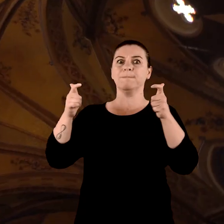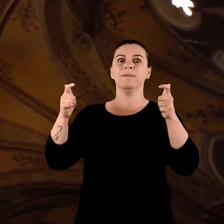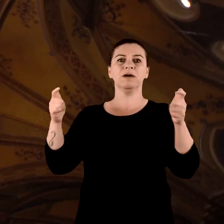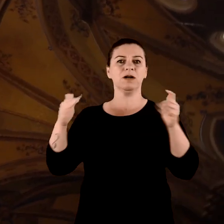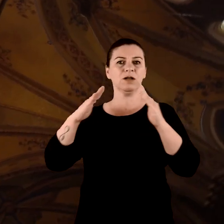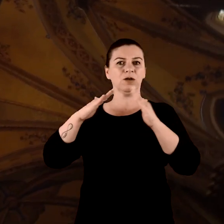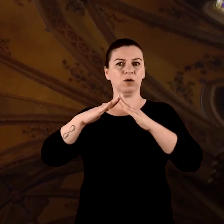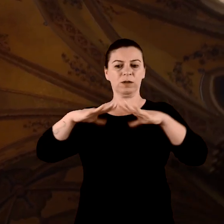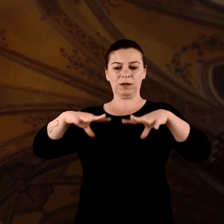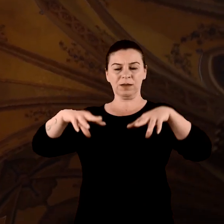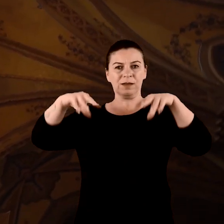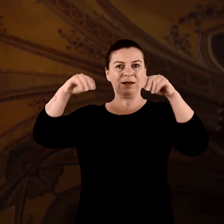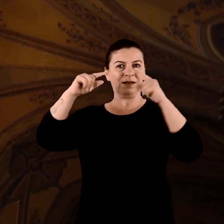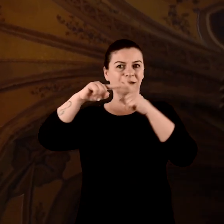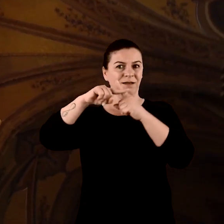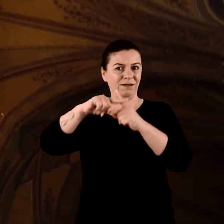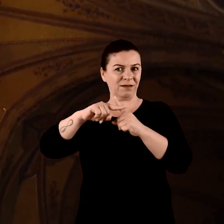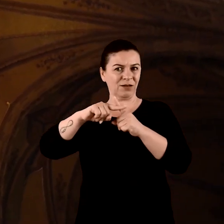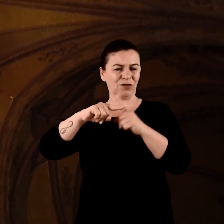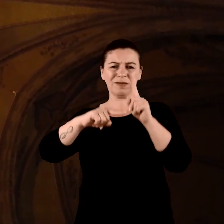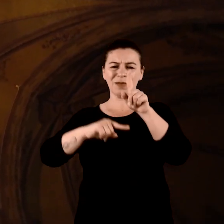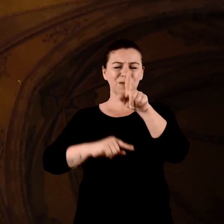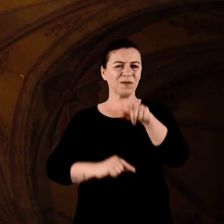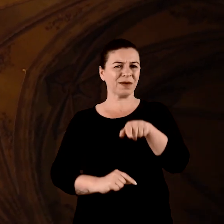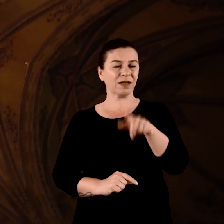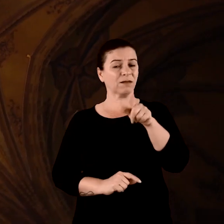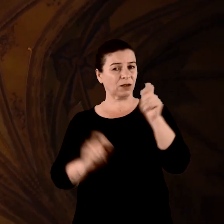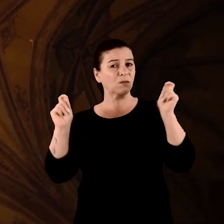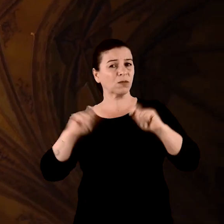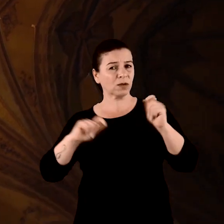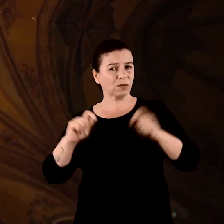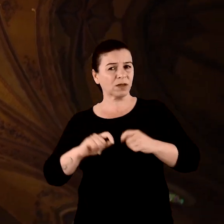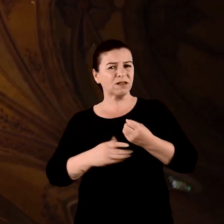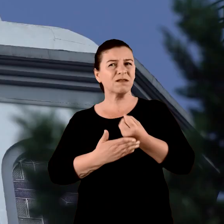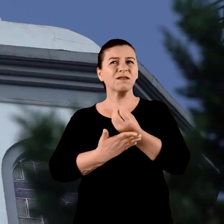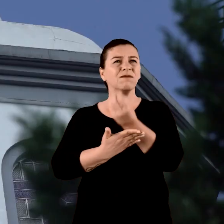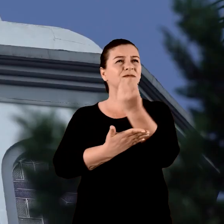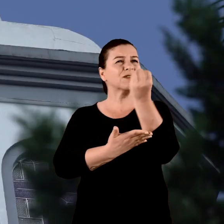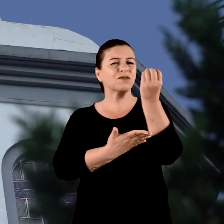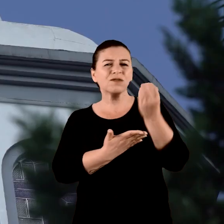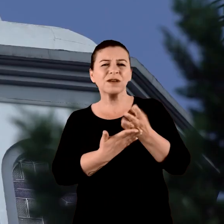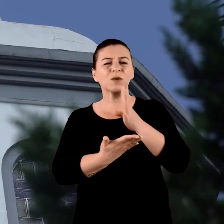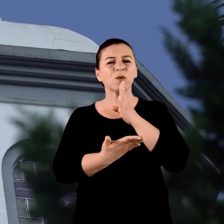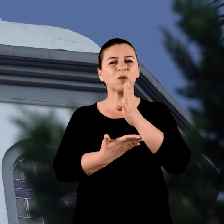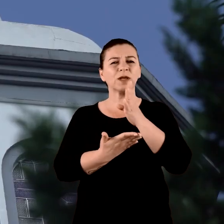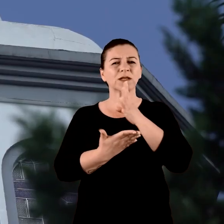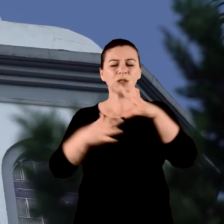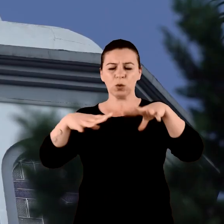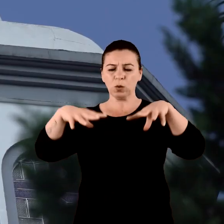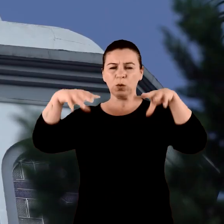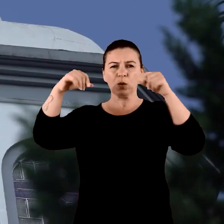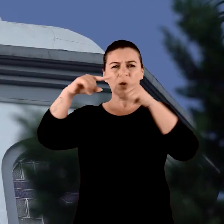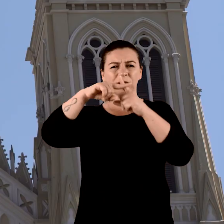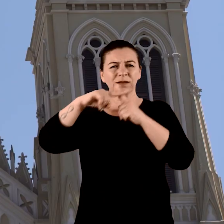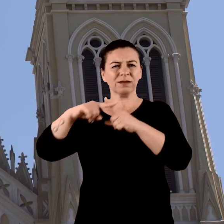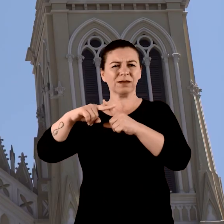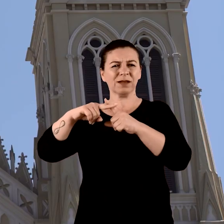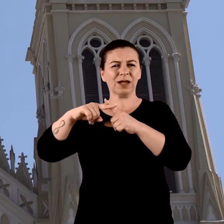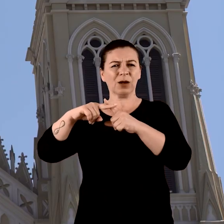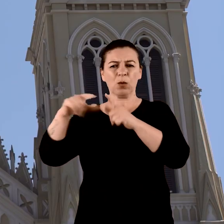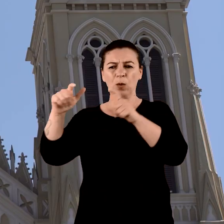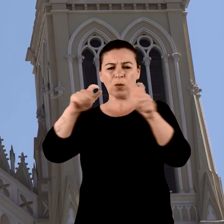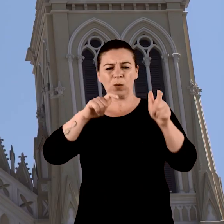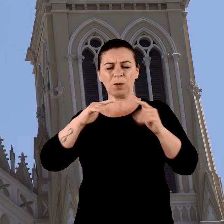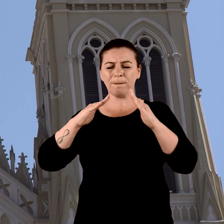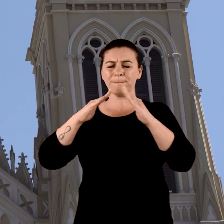não é o tamanho da basílica que me impressiona. Eu tenho a possibilidade de viajar, de conhecer catedrais